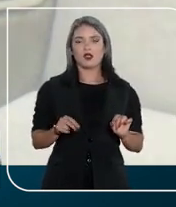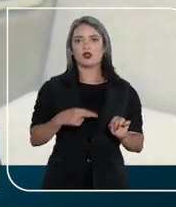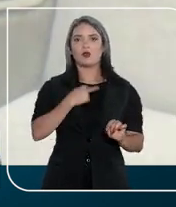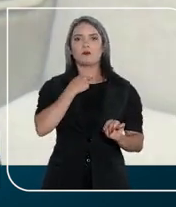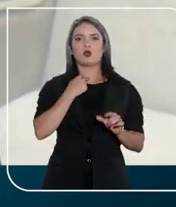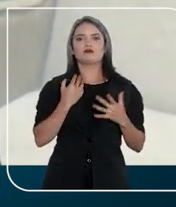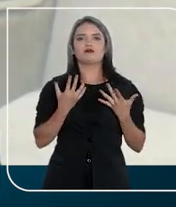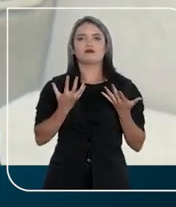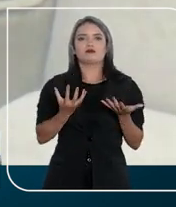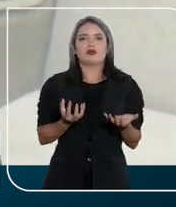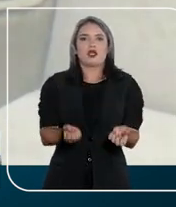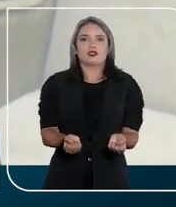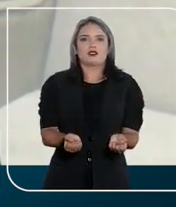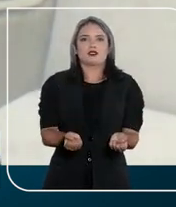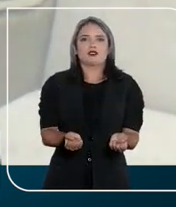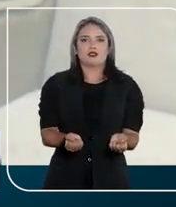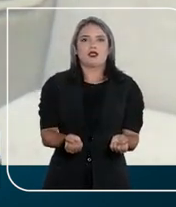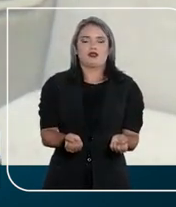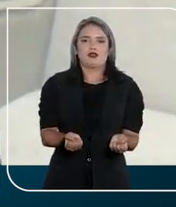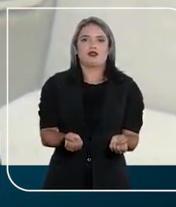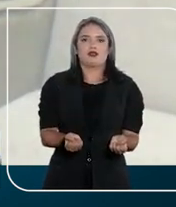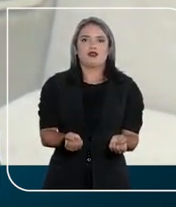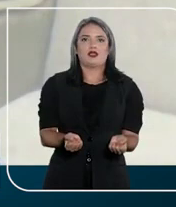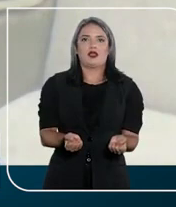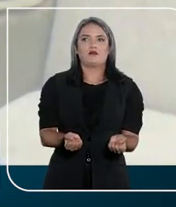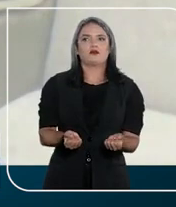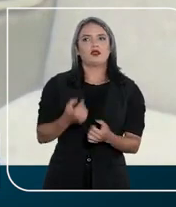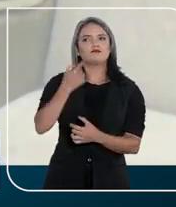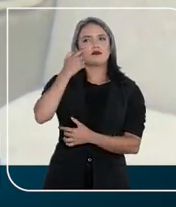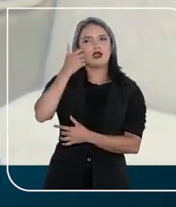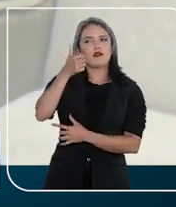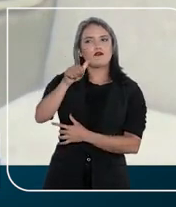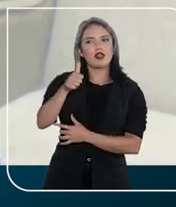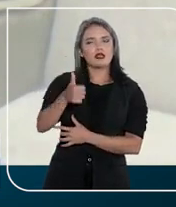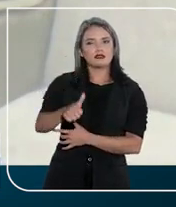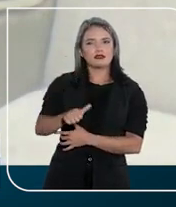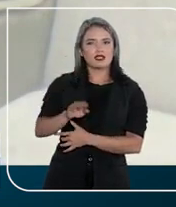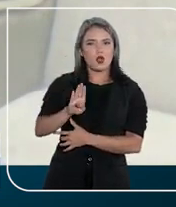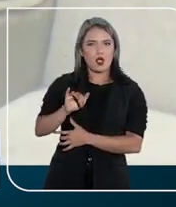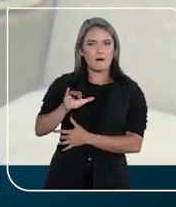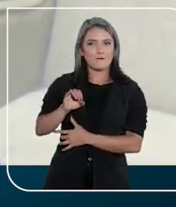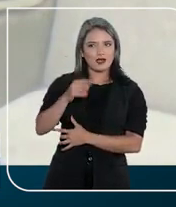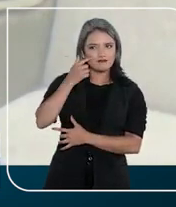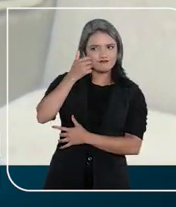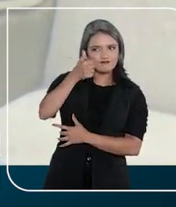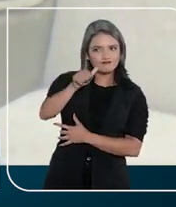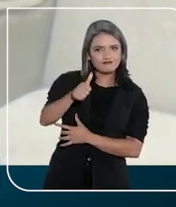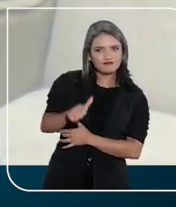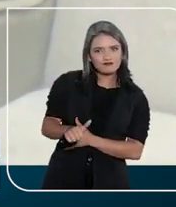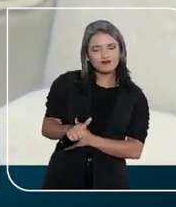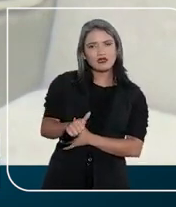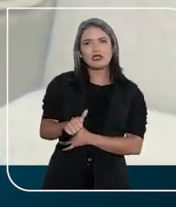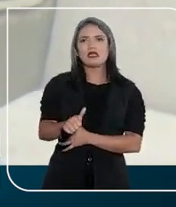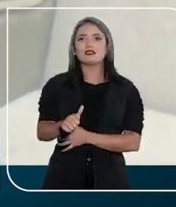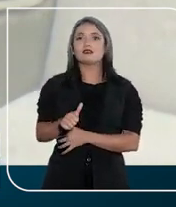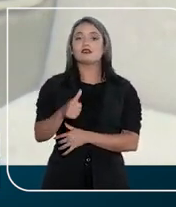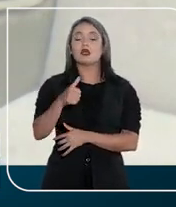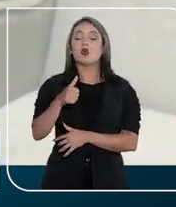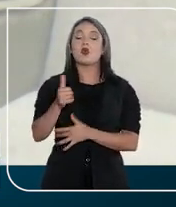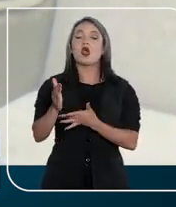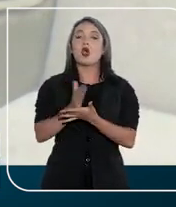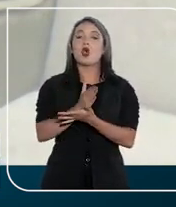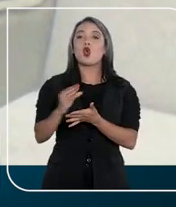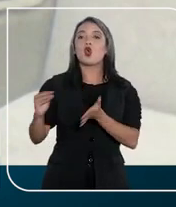admissível que a banca selecionasse questões cujos temas não estão